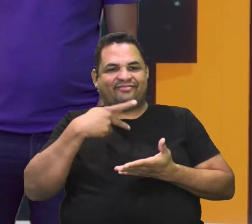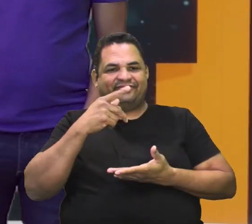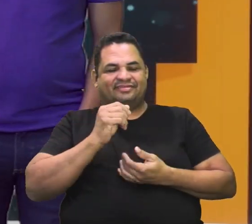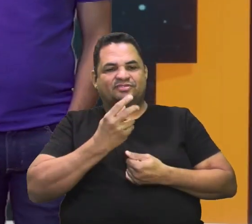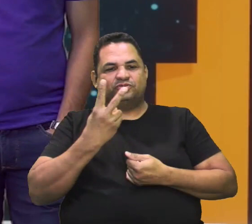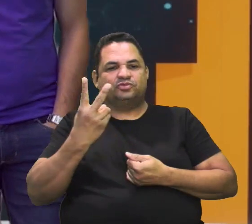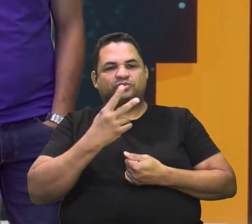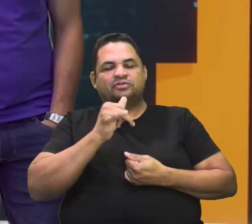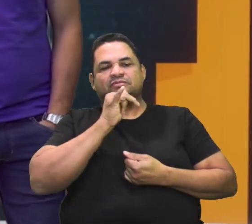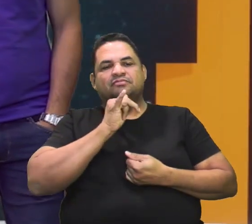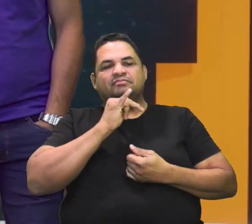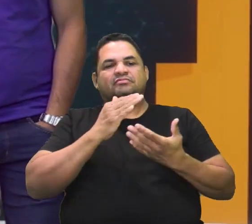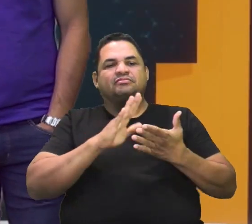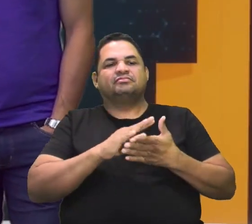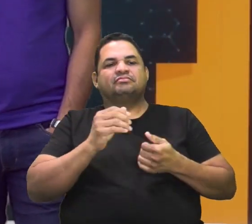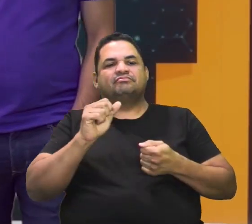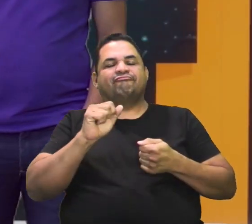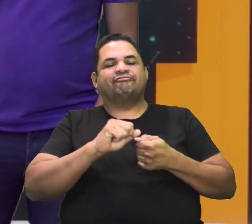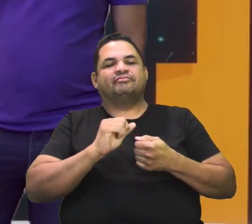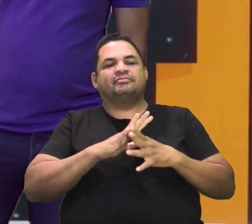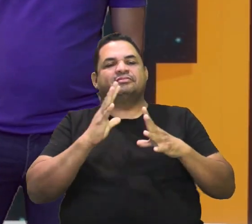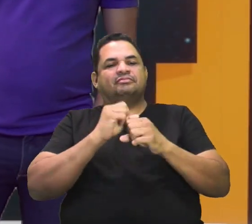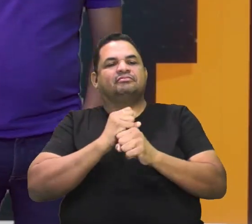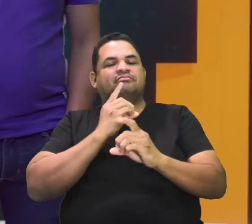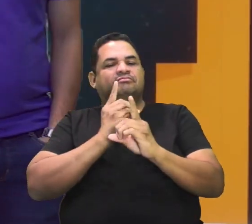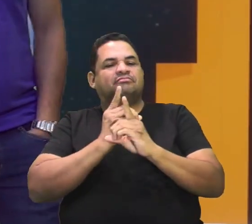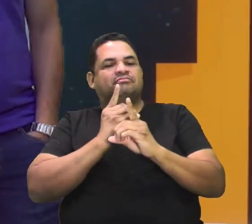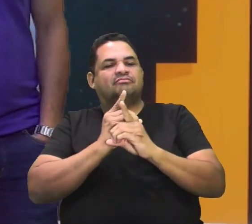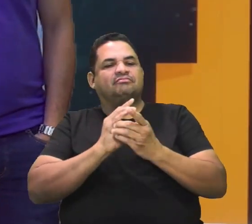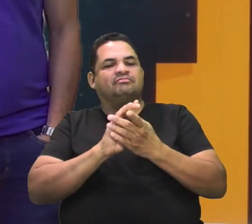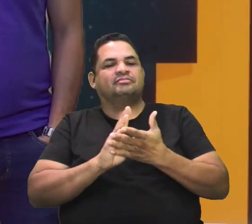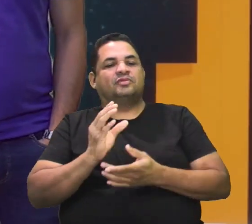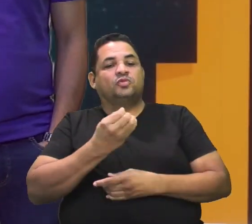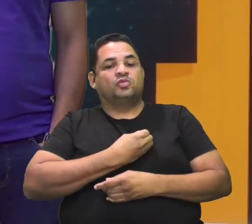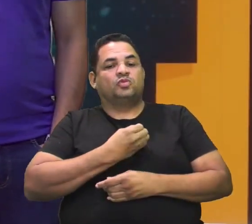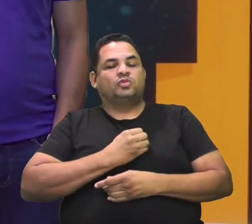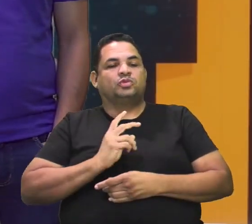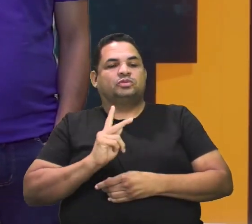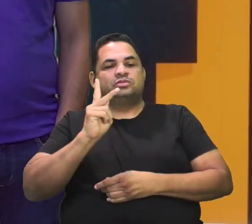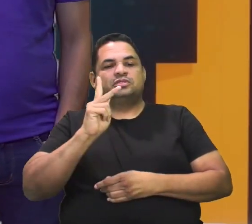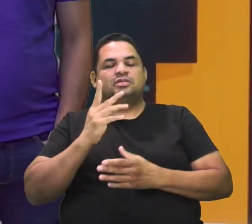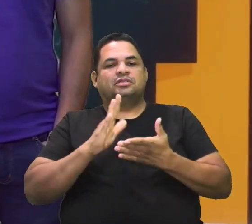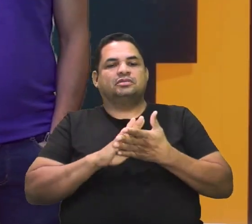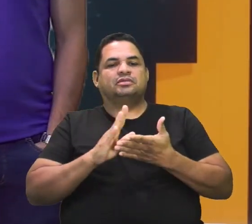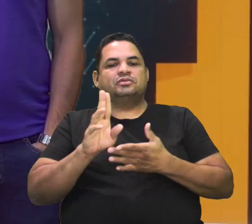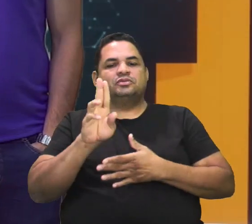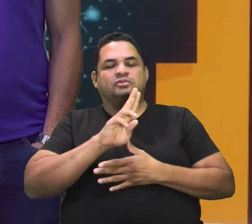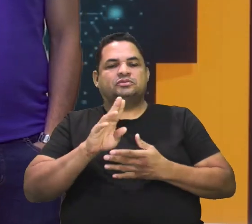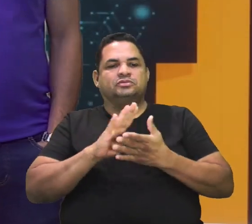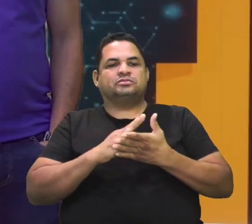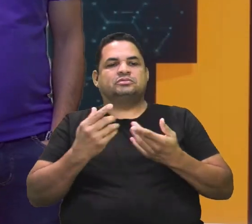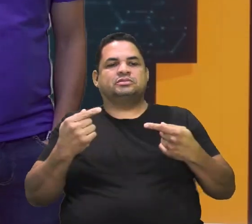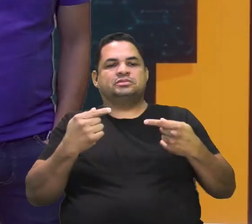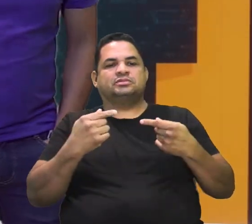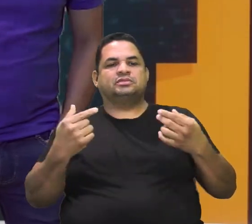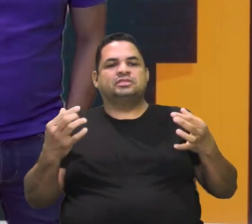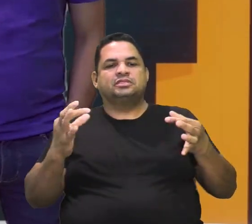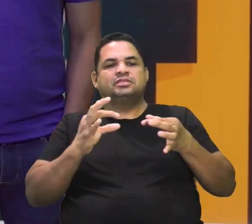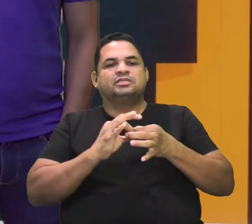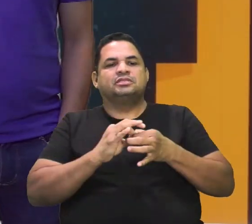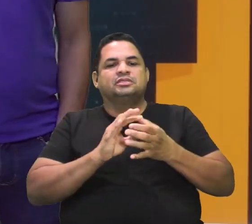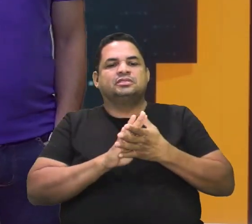2 exemplos aí, né, fazendo o cálculo, achando aquele valor de K, mas as aplicações agora conectando com a